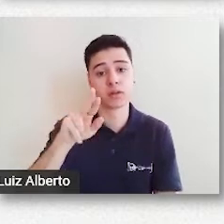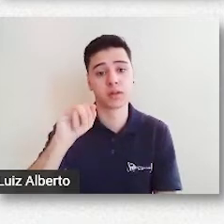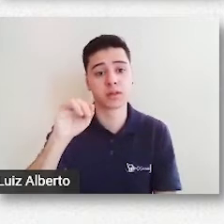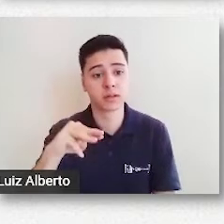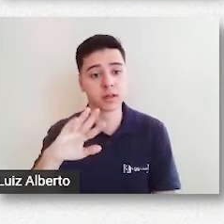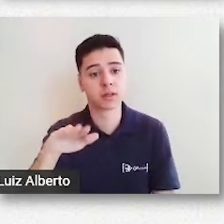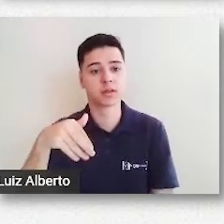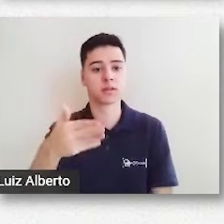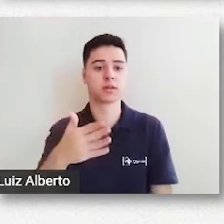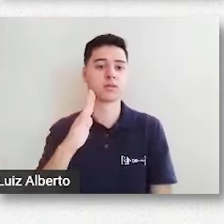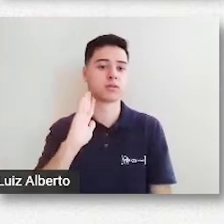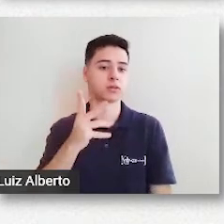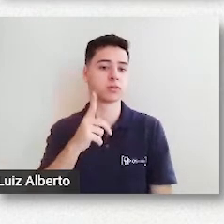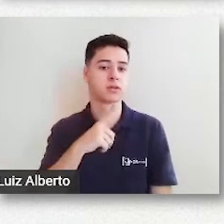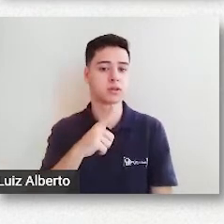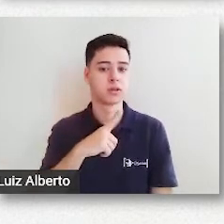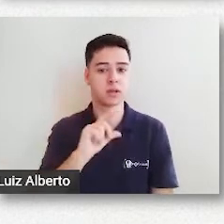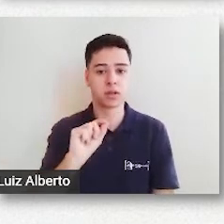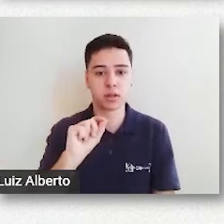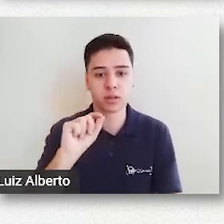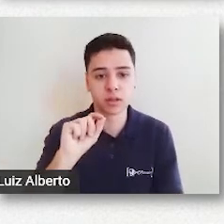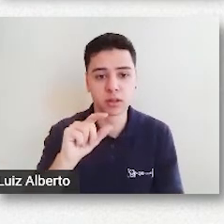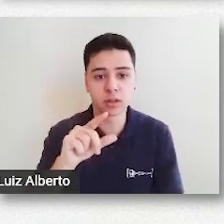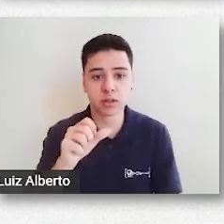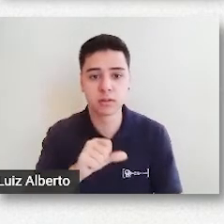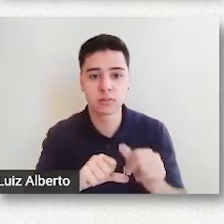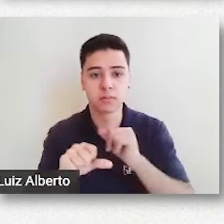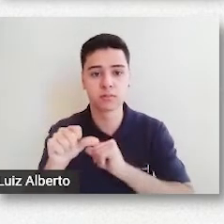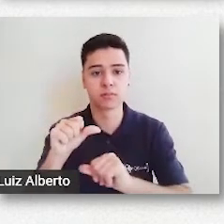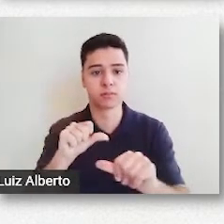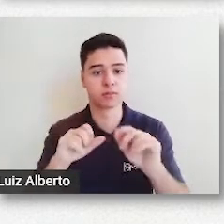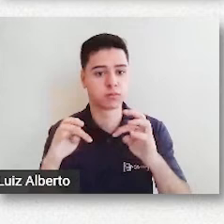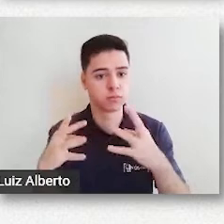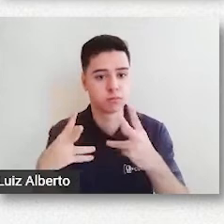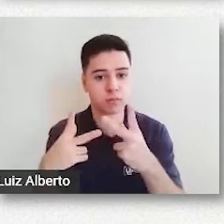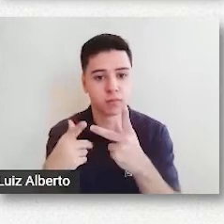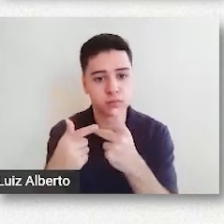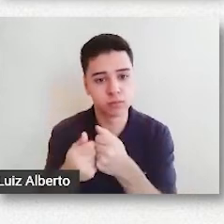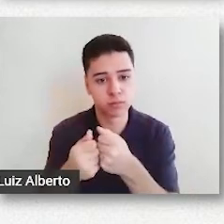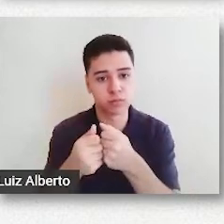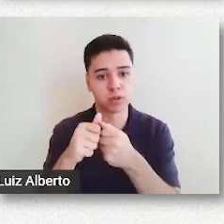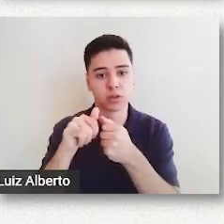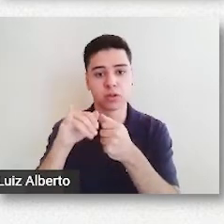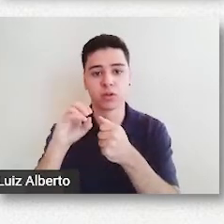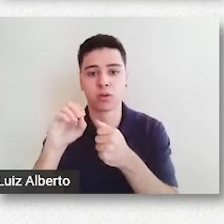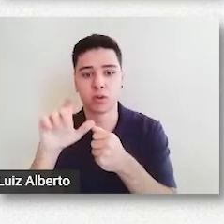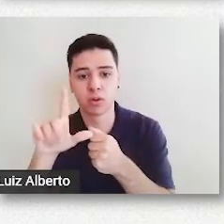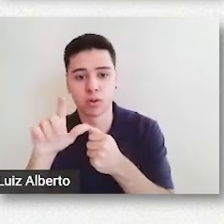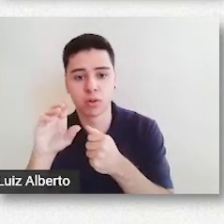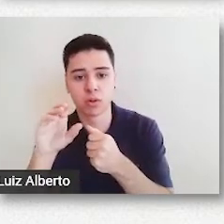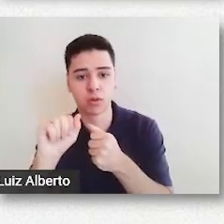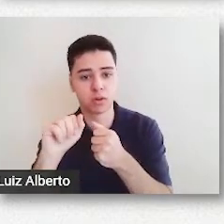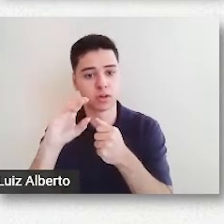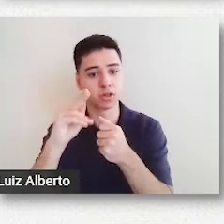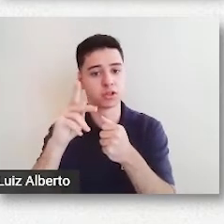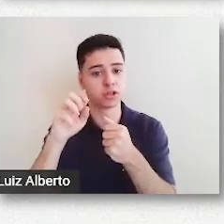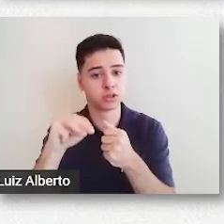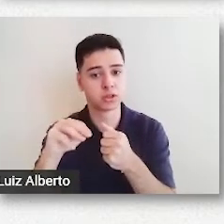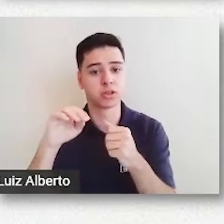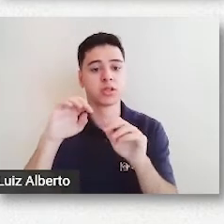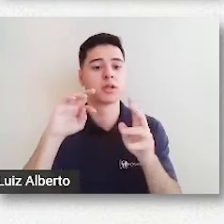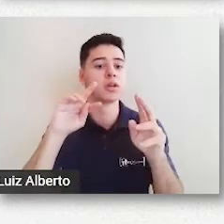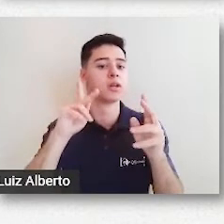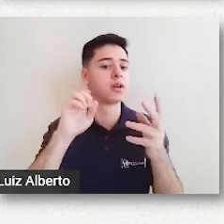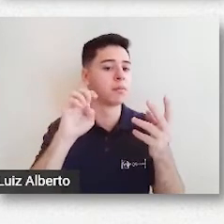então, seria Joaquim, tem uma variação muito grande de nomes em relação a Joaquim, né, gente? Porque a gente tem que lembrar hebraico,